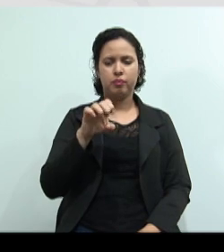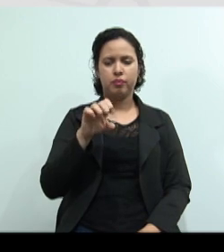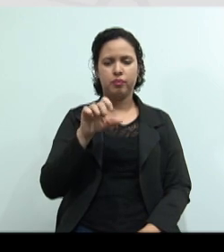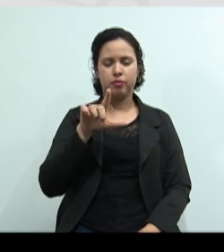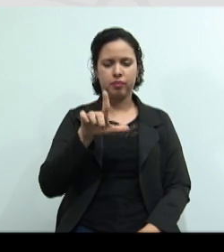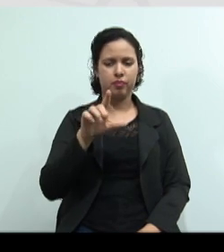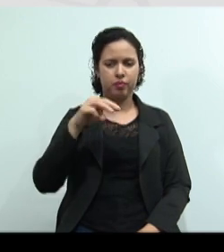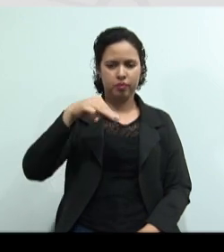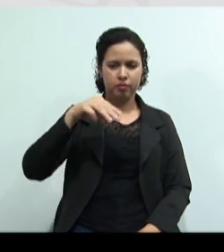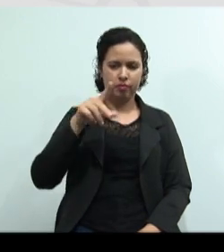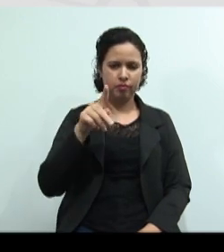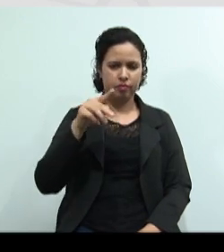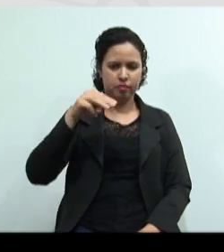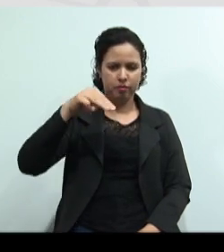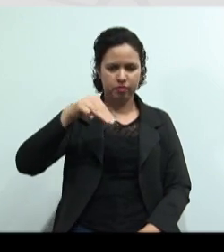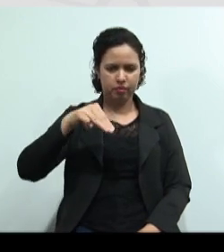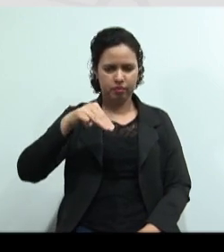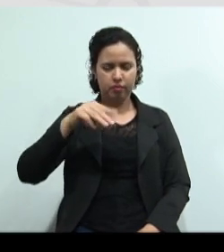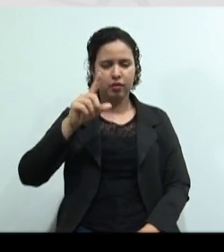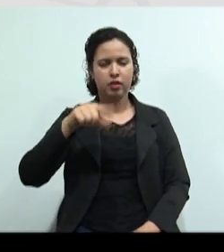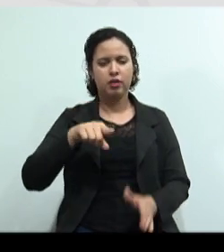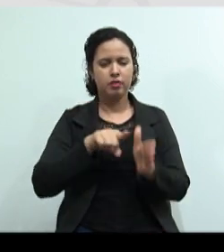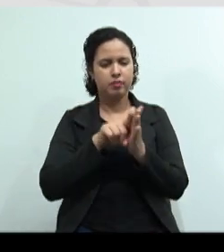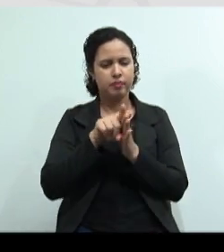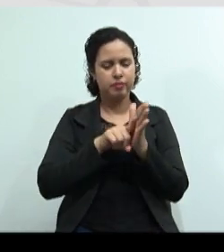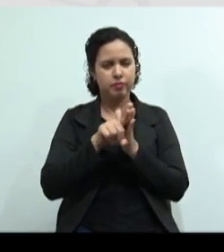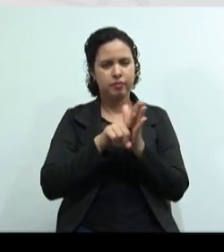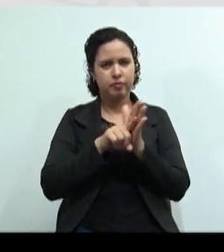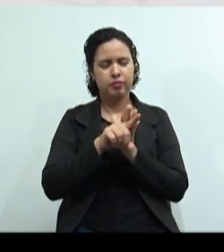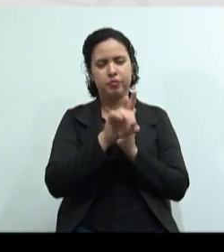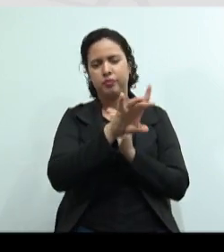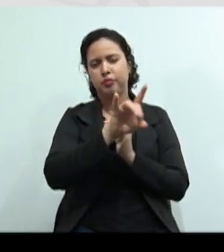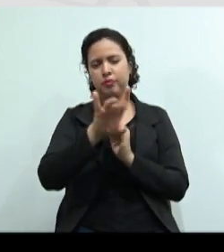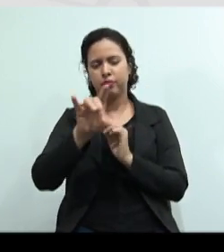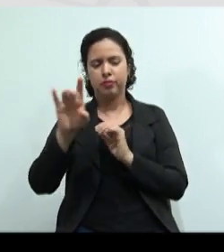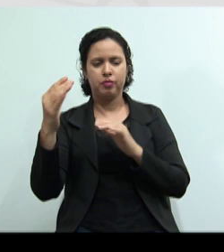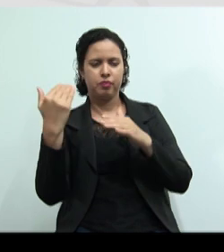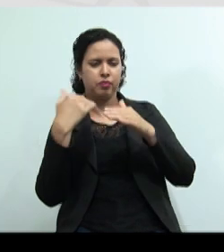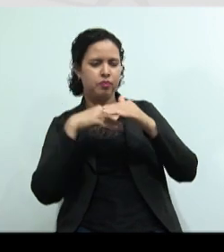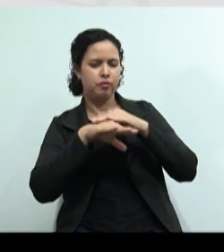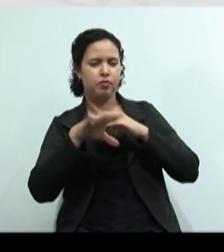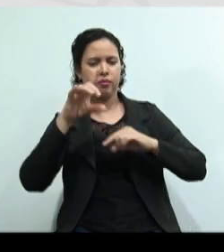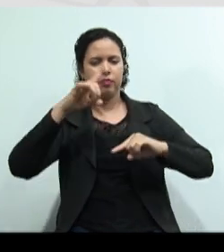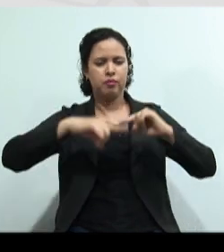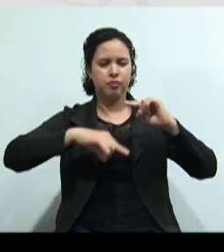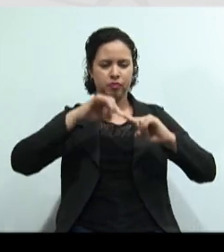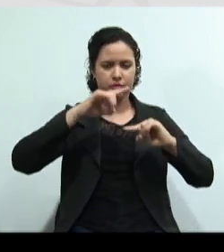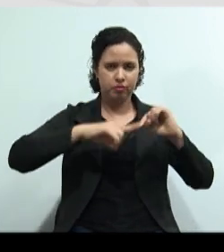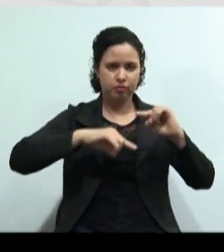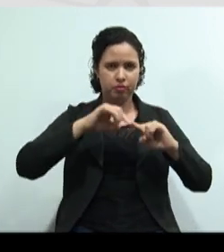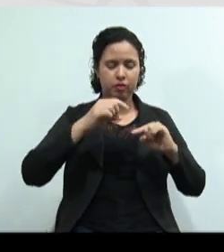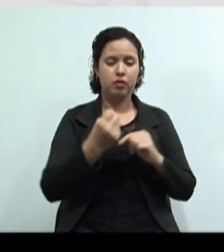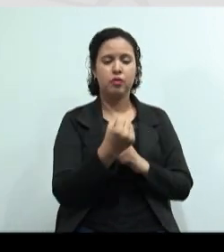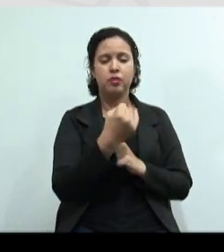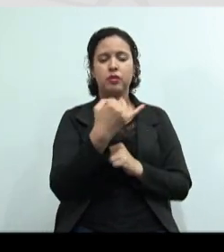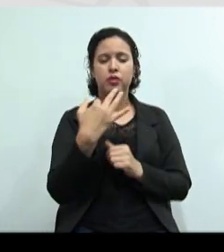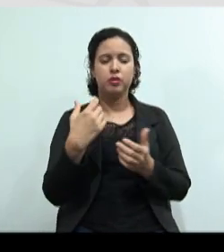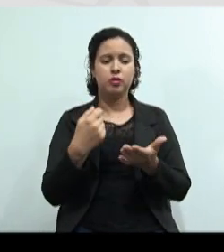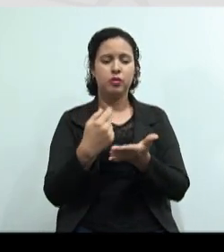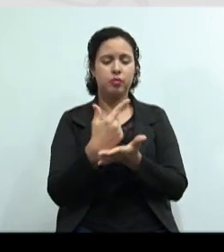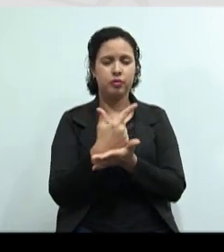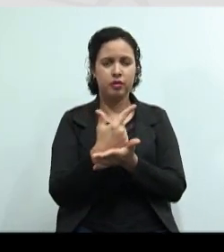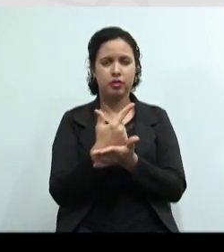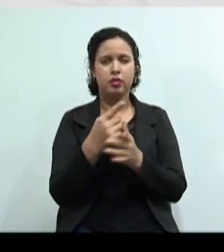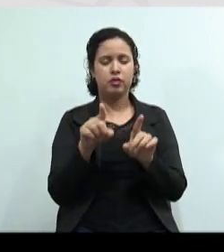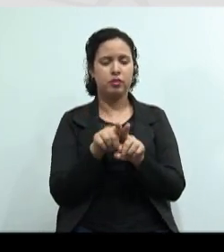pelo custo médio de aquisição, apurado a cada entrada de mercadorias, ponderado pelas quantidades adquiridas e pelas